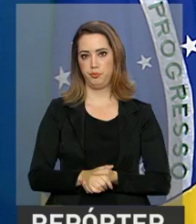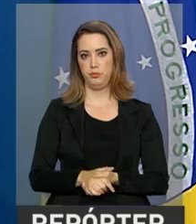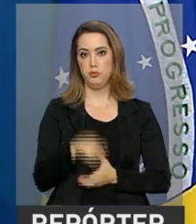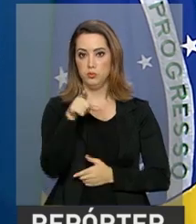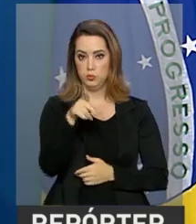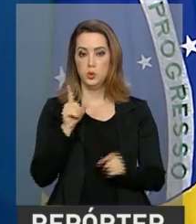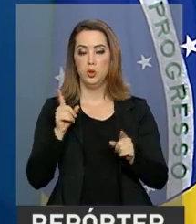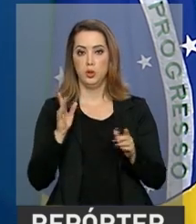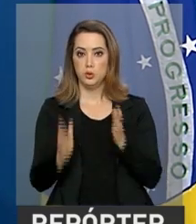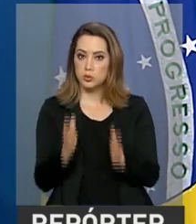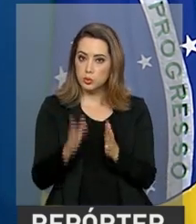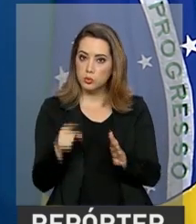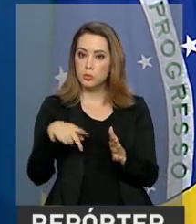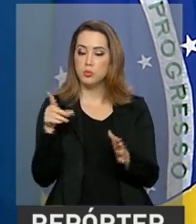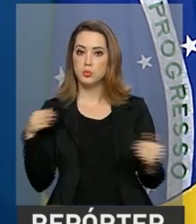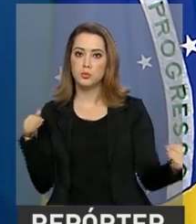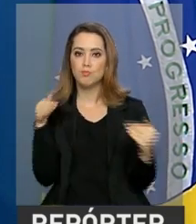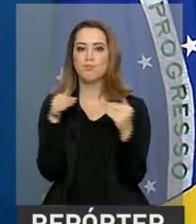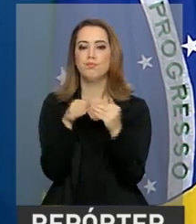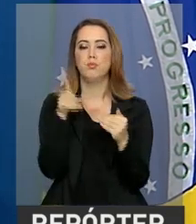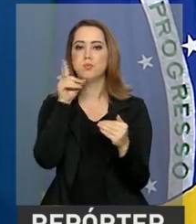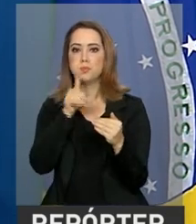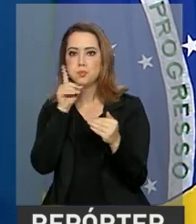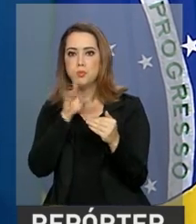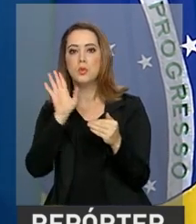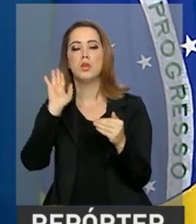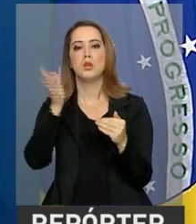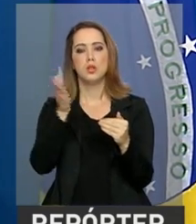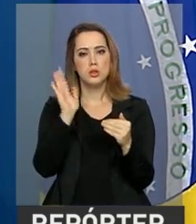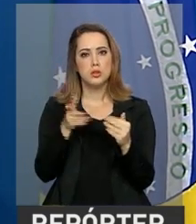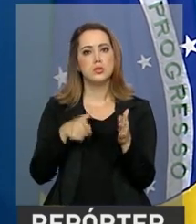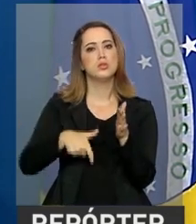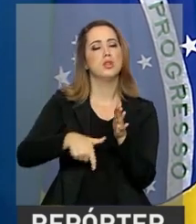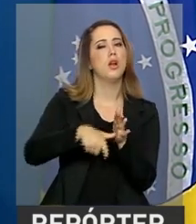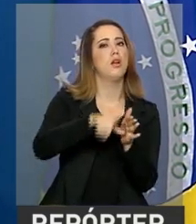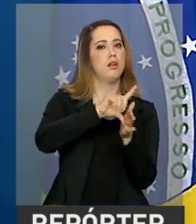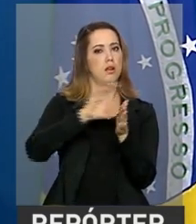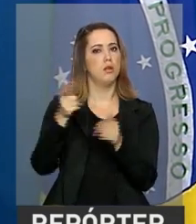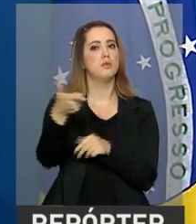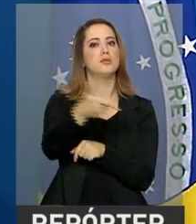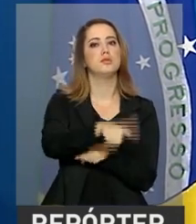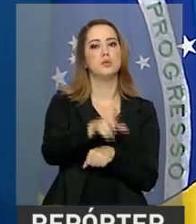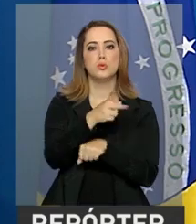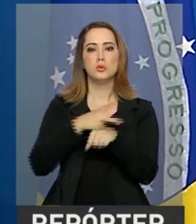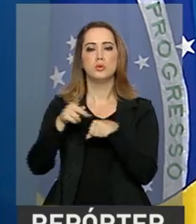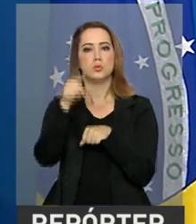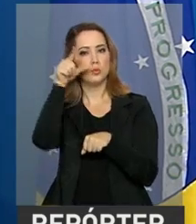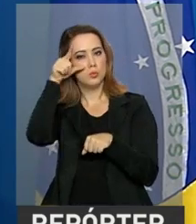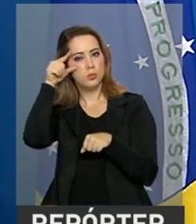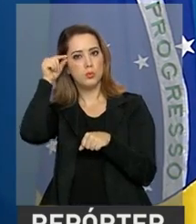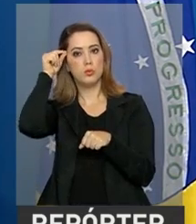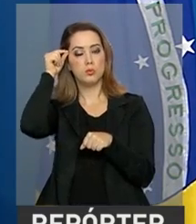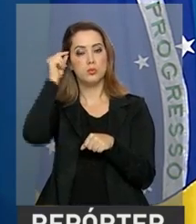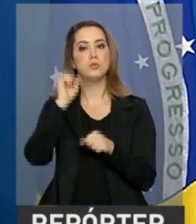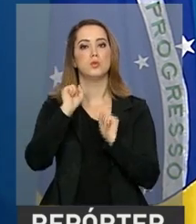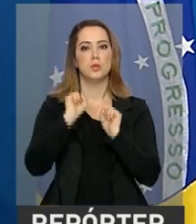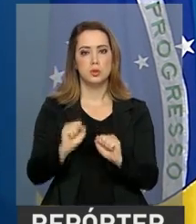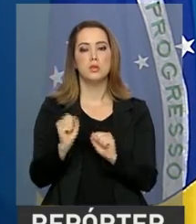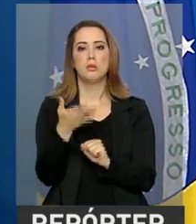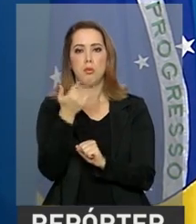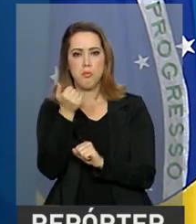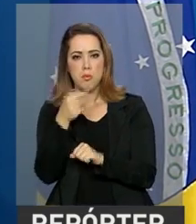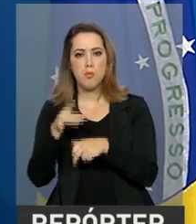acordo com os Estados Unidos, já no passado firmamos com a China, que também é um grande consumidor de